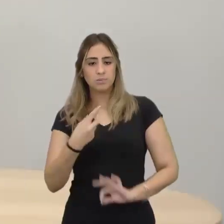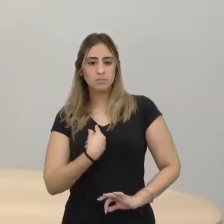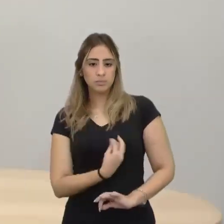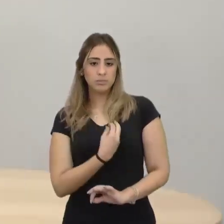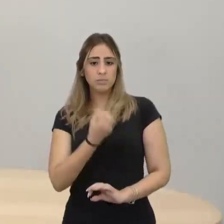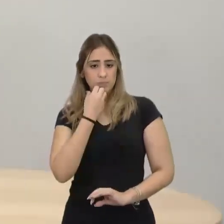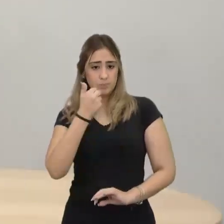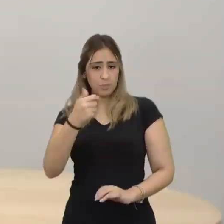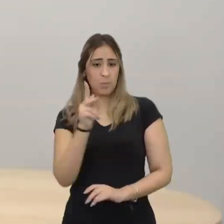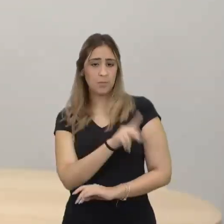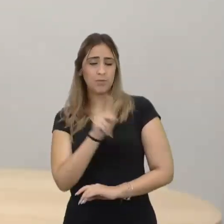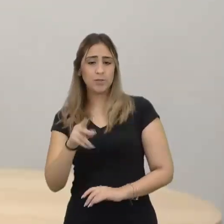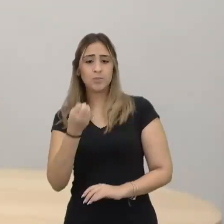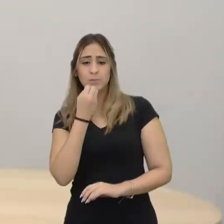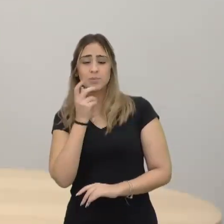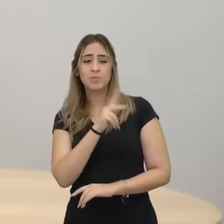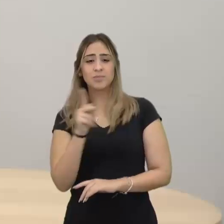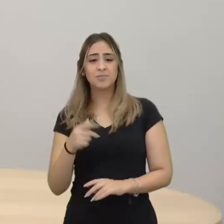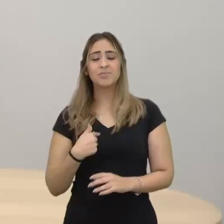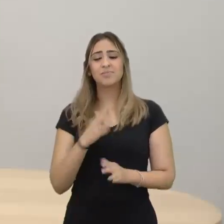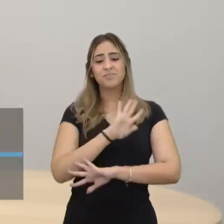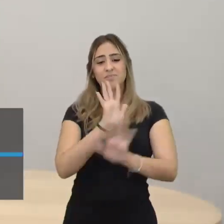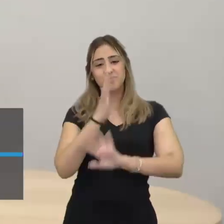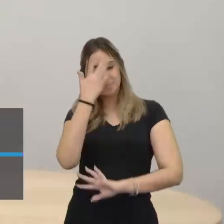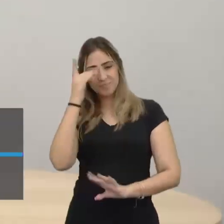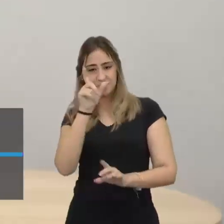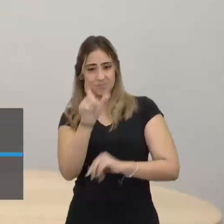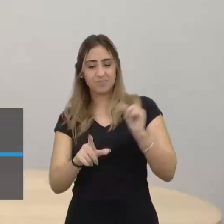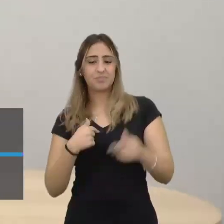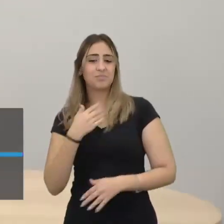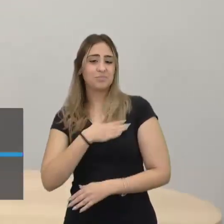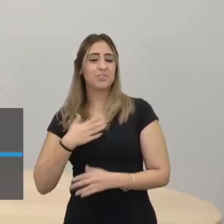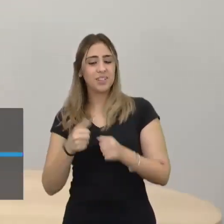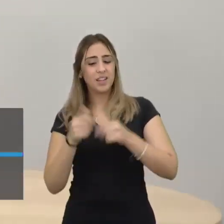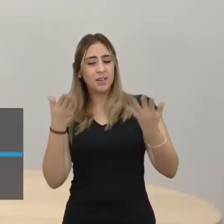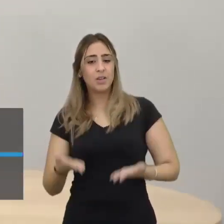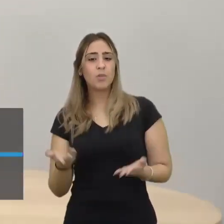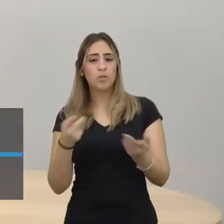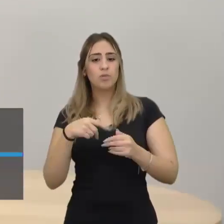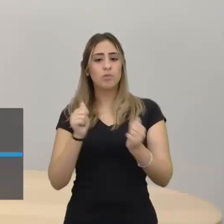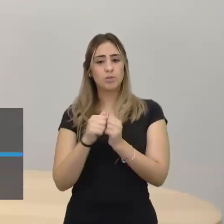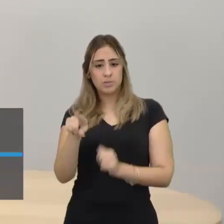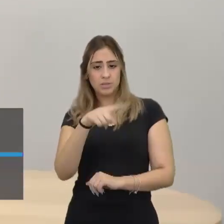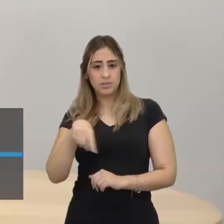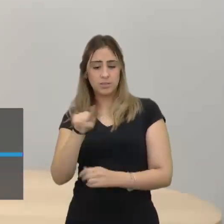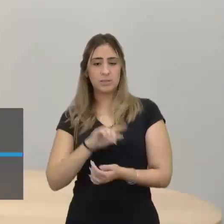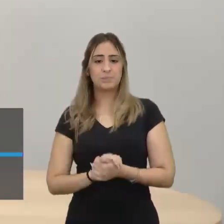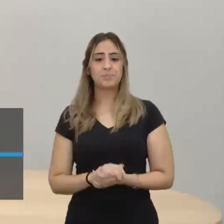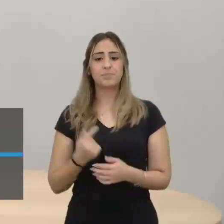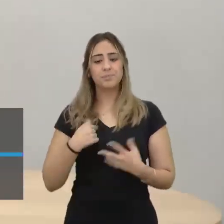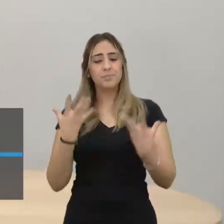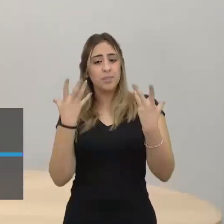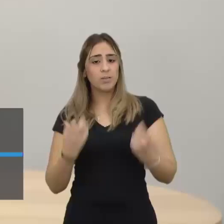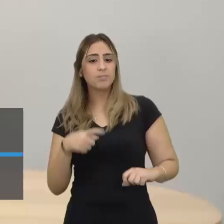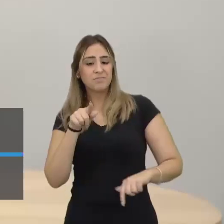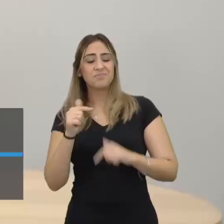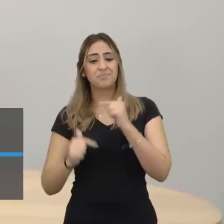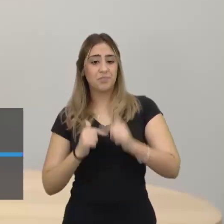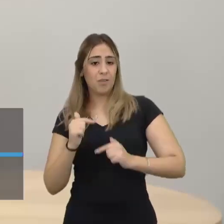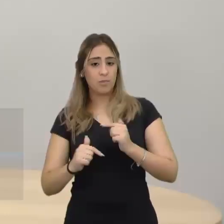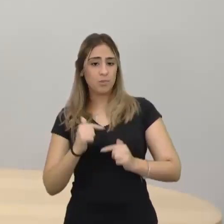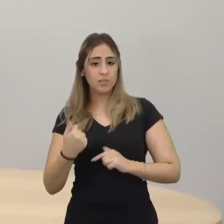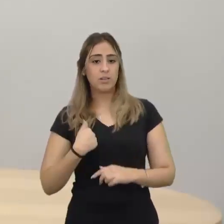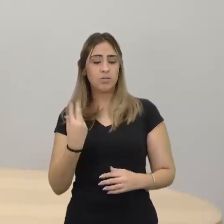Anderson? Tudo bom, professor Guerreiro? E aí, gente, será um imenso prazer estar aqui com vocês e assumir essa função aqui